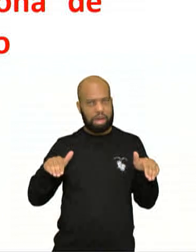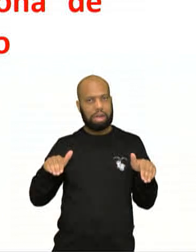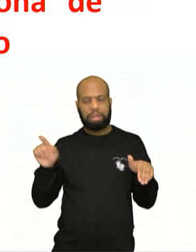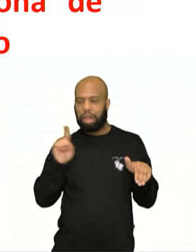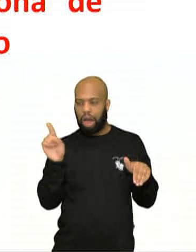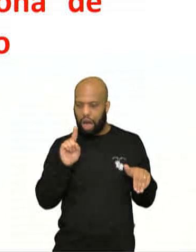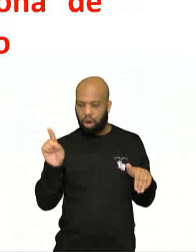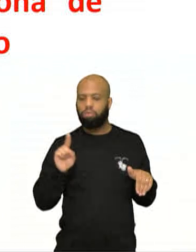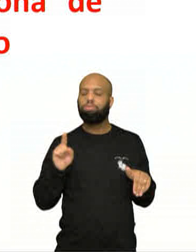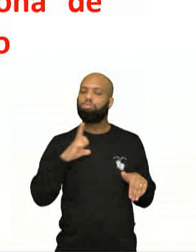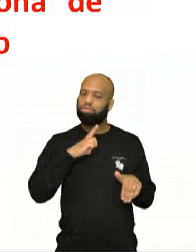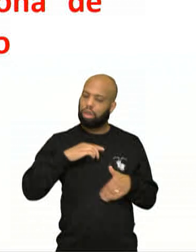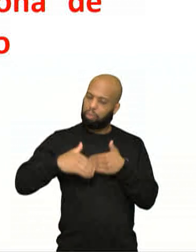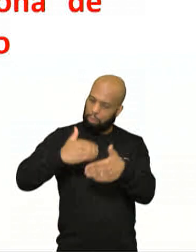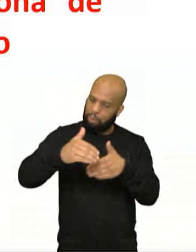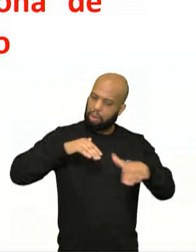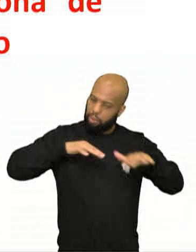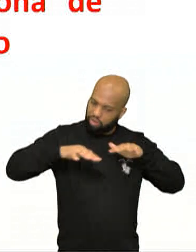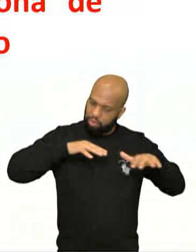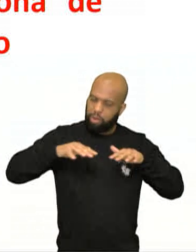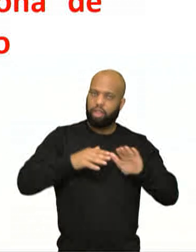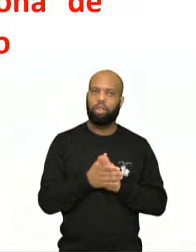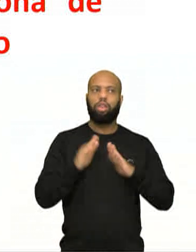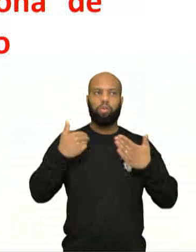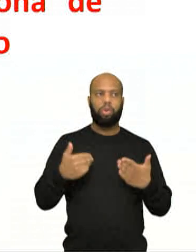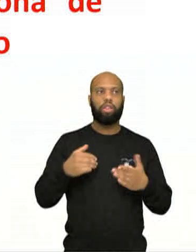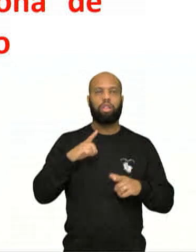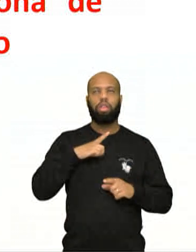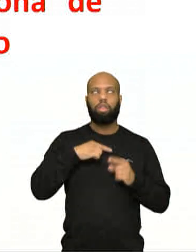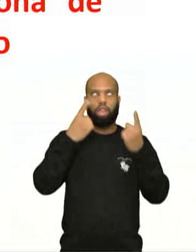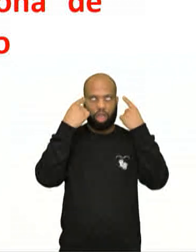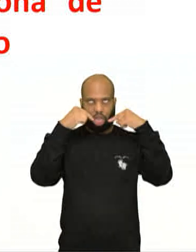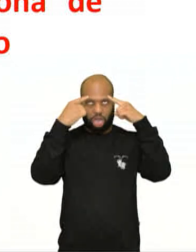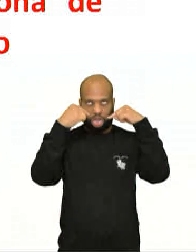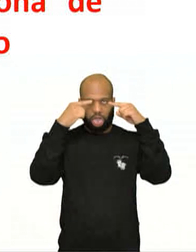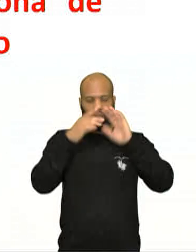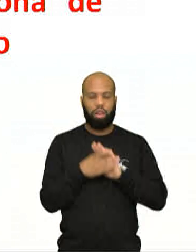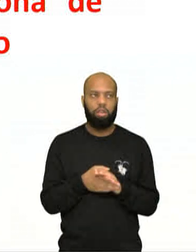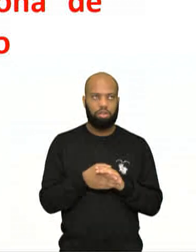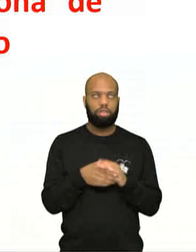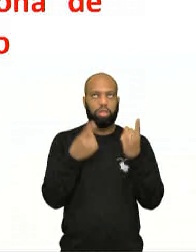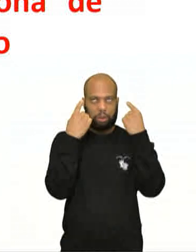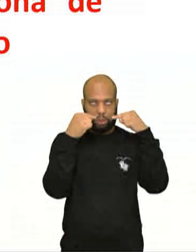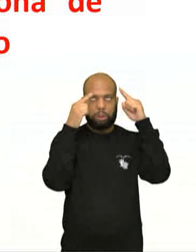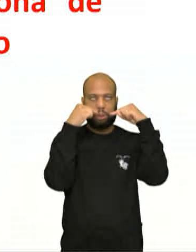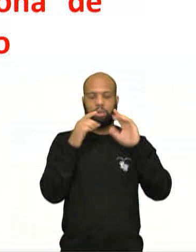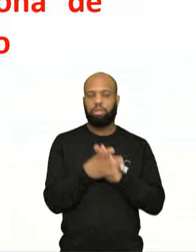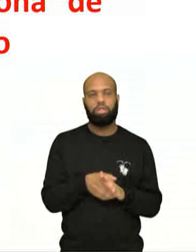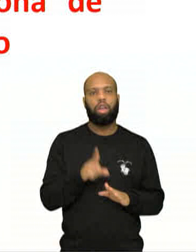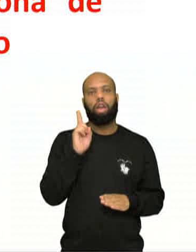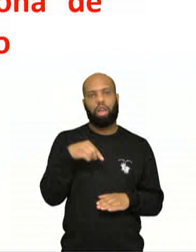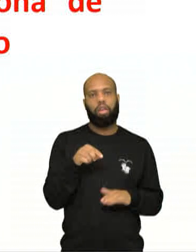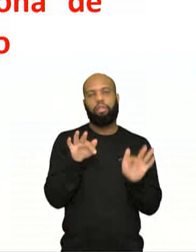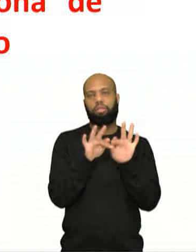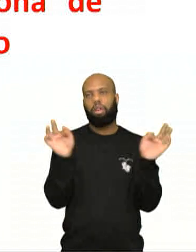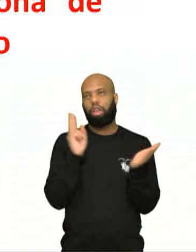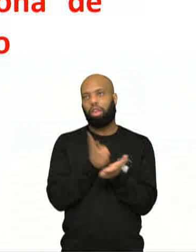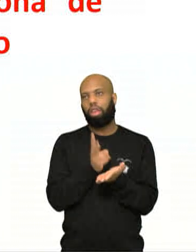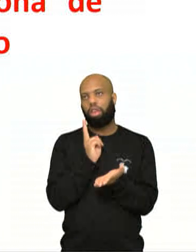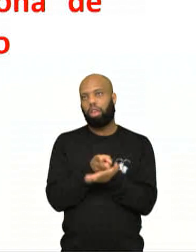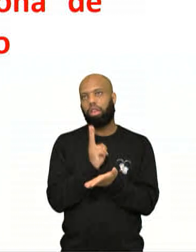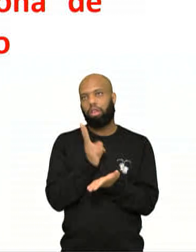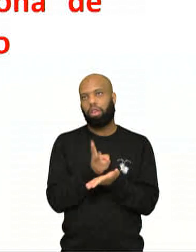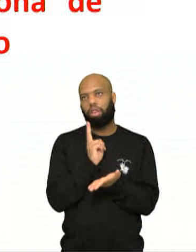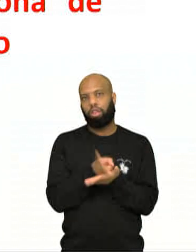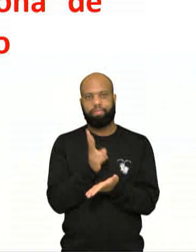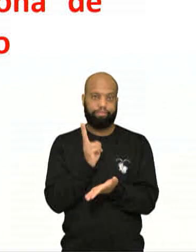a maioria, a resposta imediata é revirar os olhos e pensar que aquilo não passa da frase clichê que dá